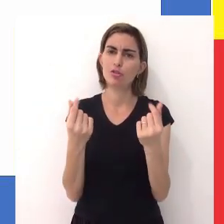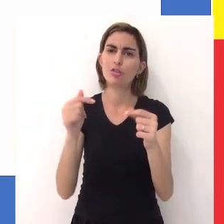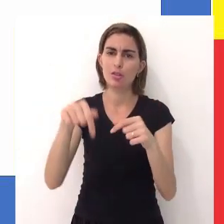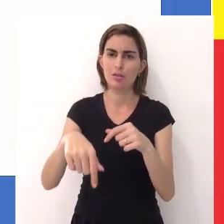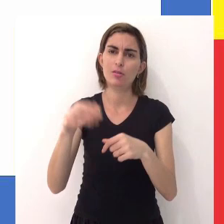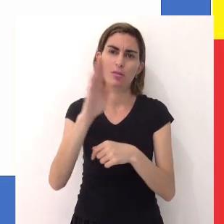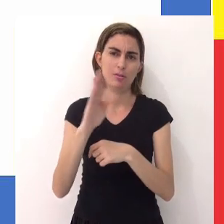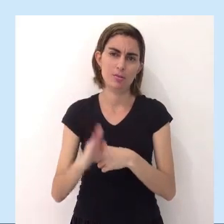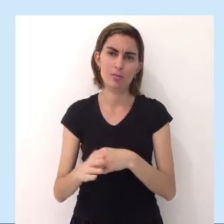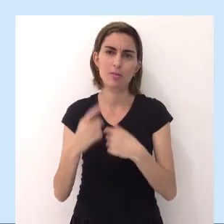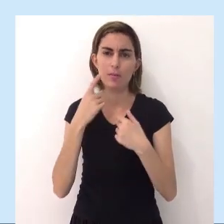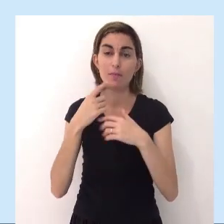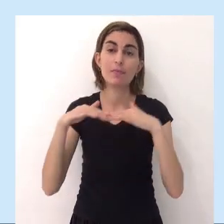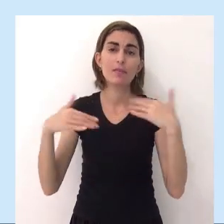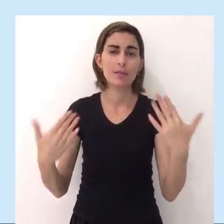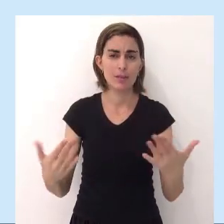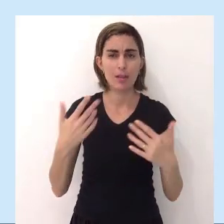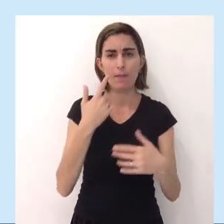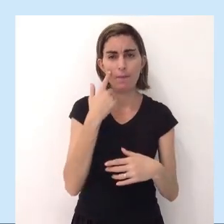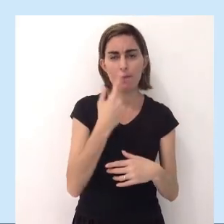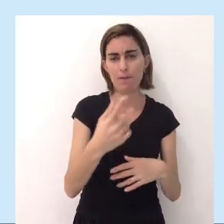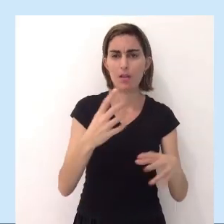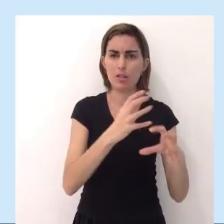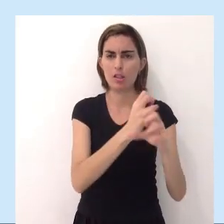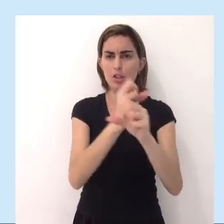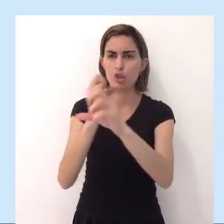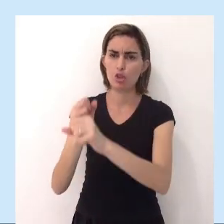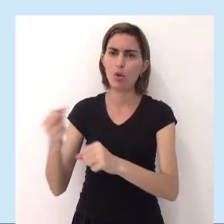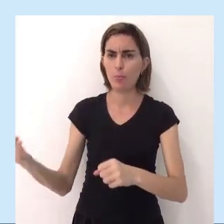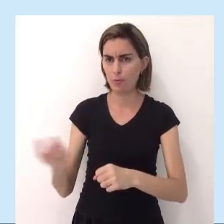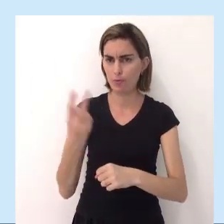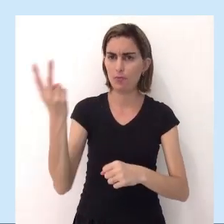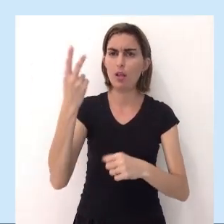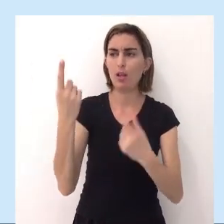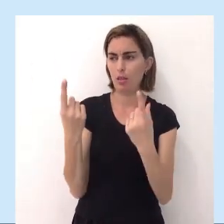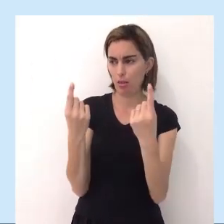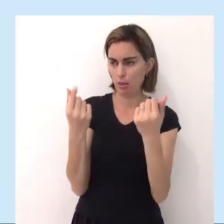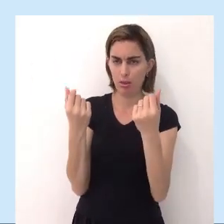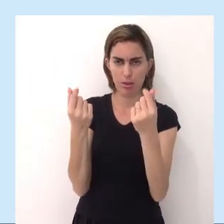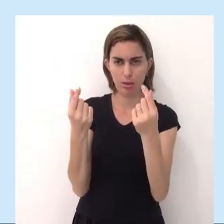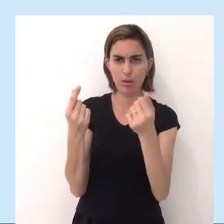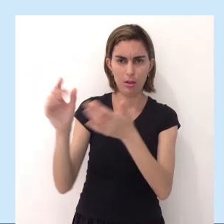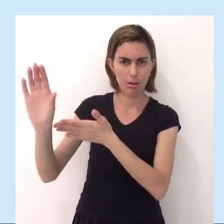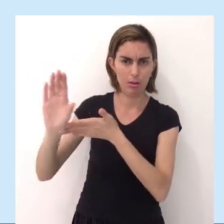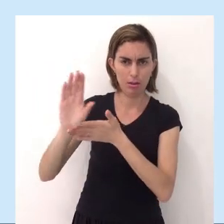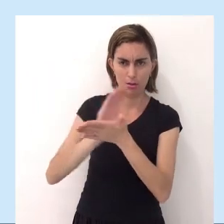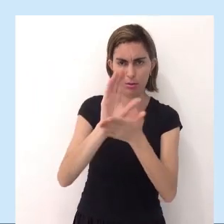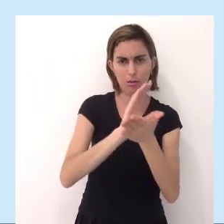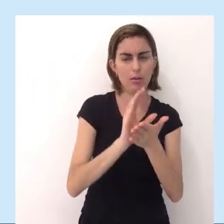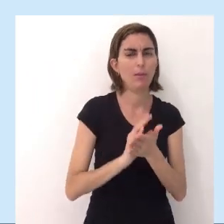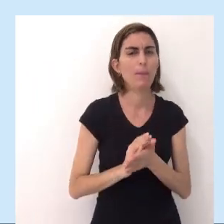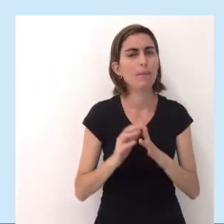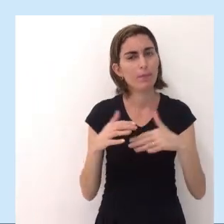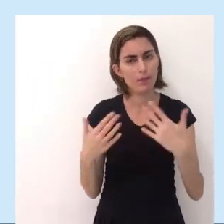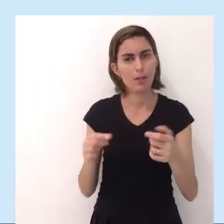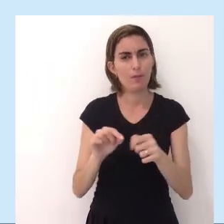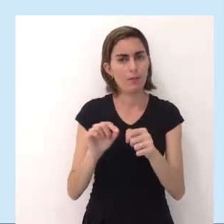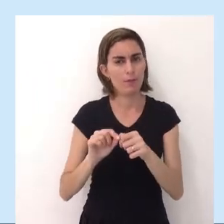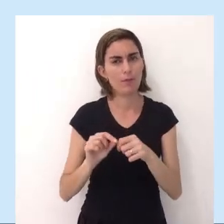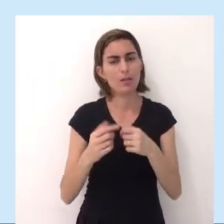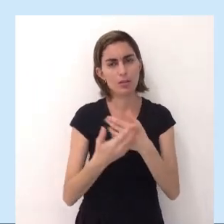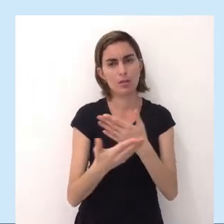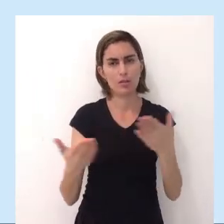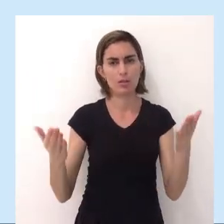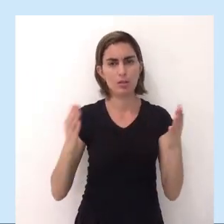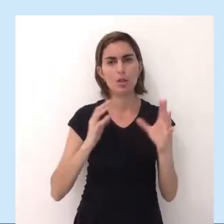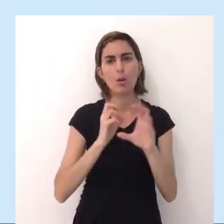aqui no Brasil, né? Então, essa soma de valor, tá? De grana, de recursos que eles conseguem produzir, é que fazem ele